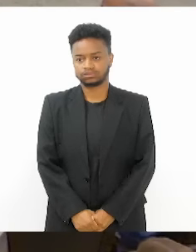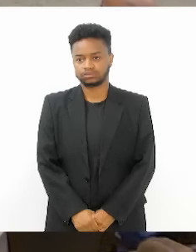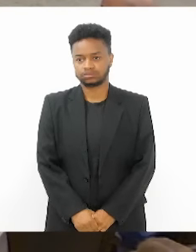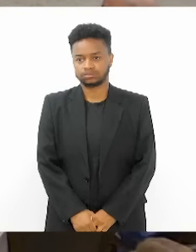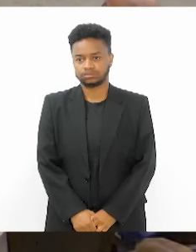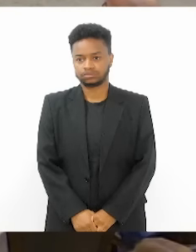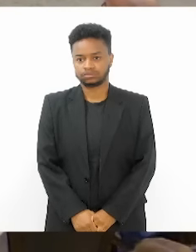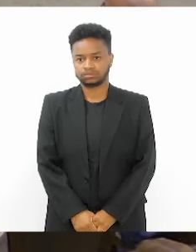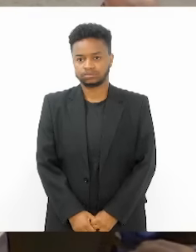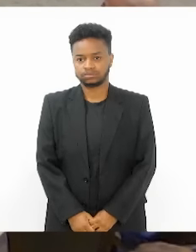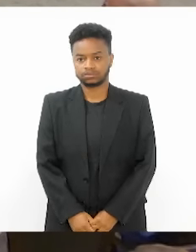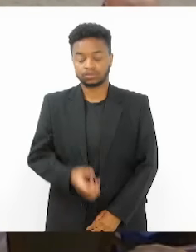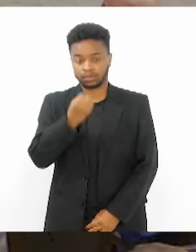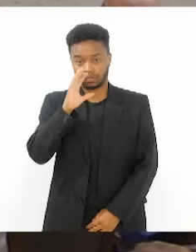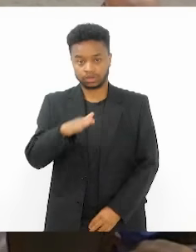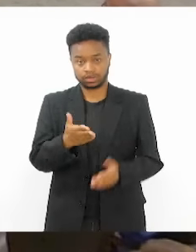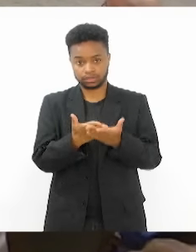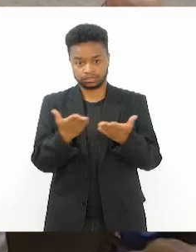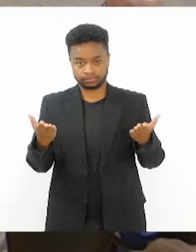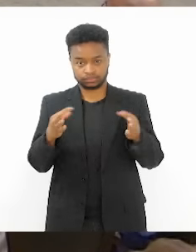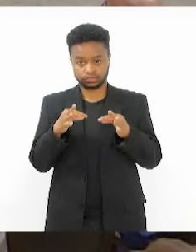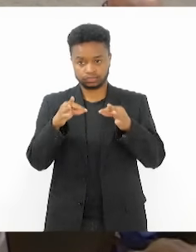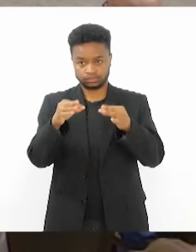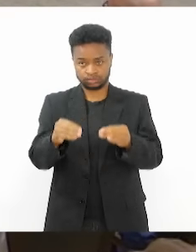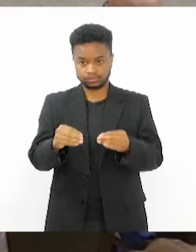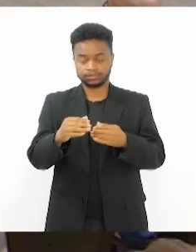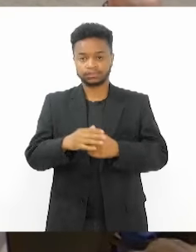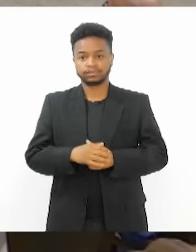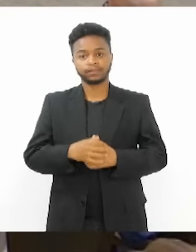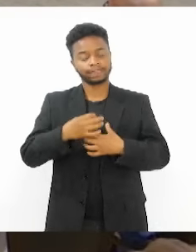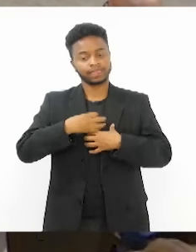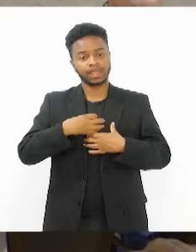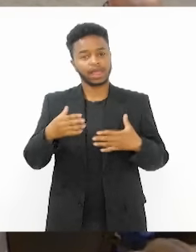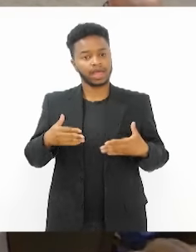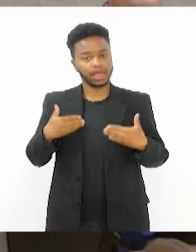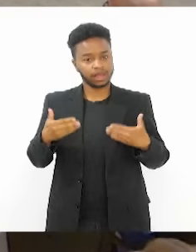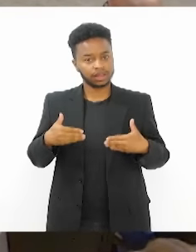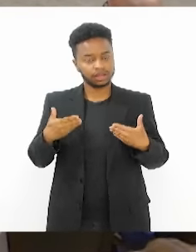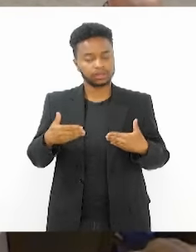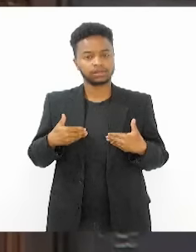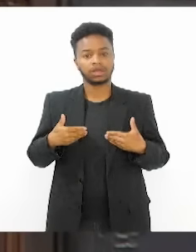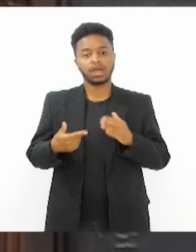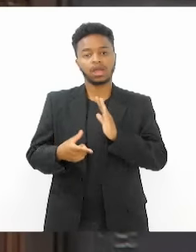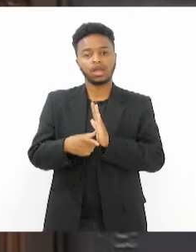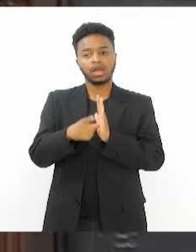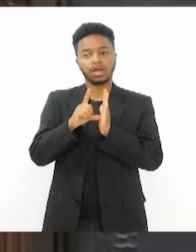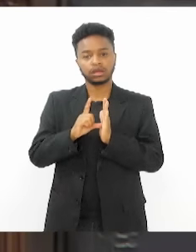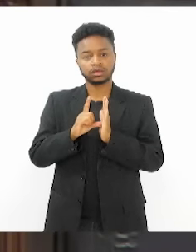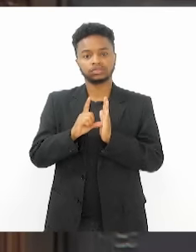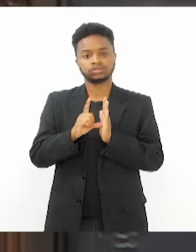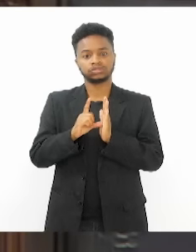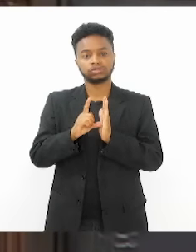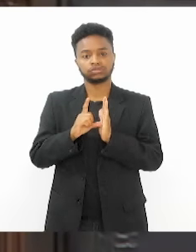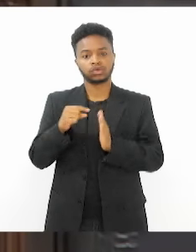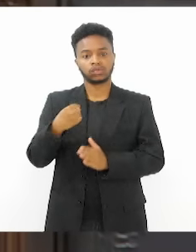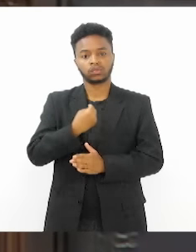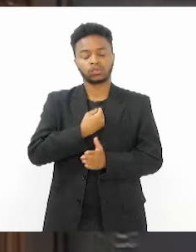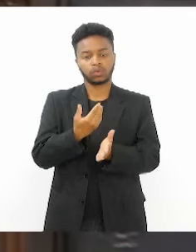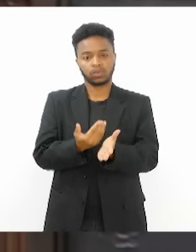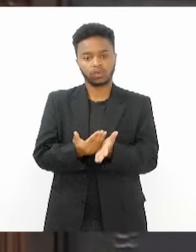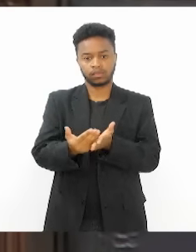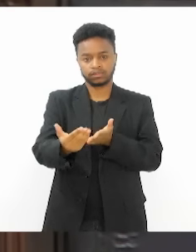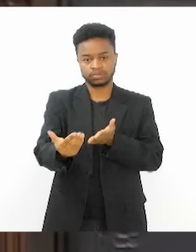Muito boa tarde a todos. É com muita alegria que, antes mesmo de darmos início